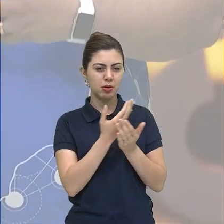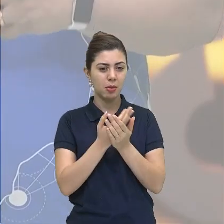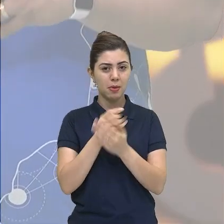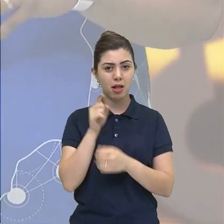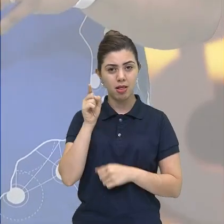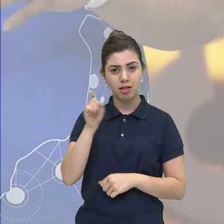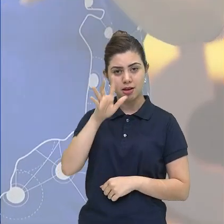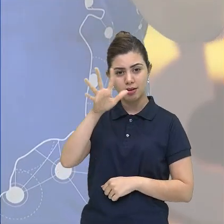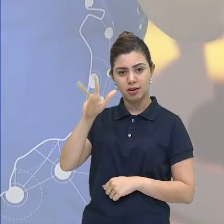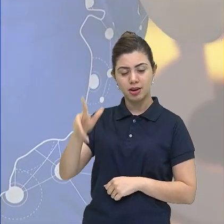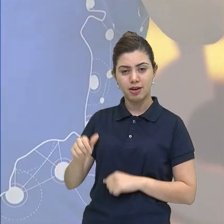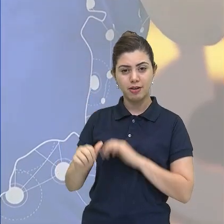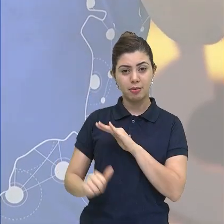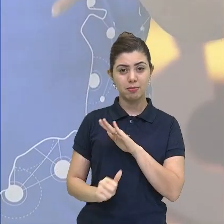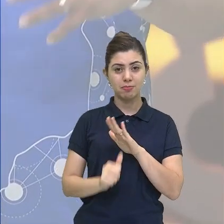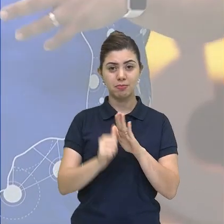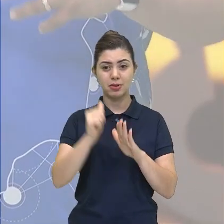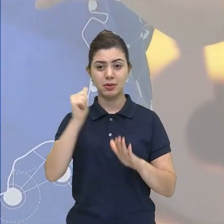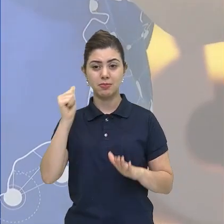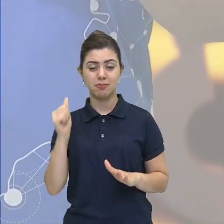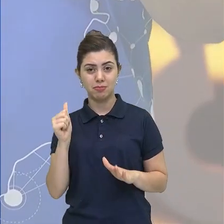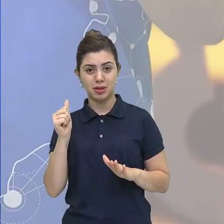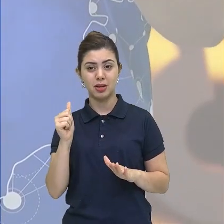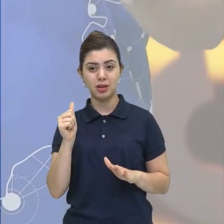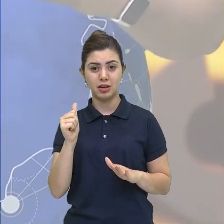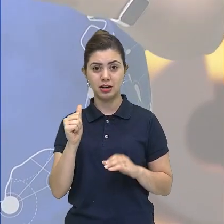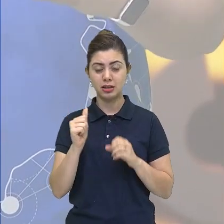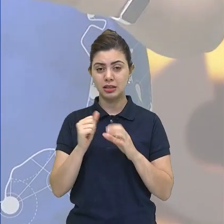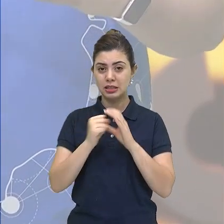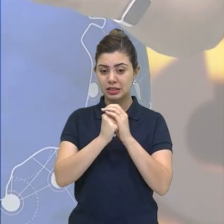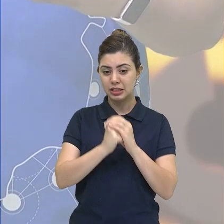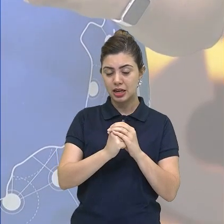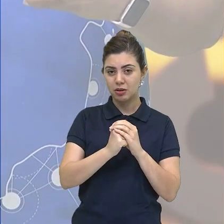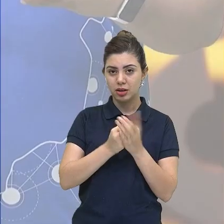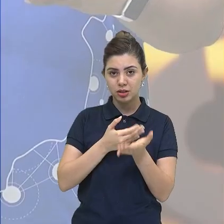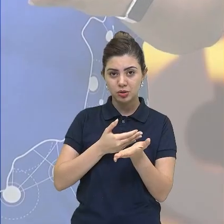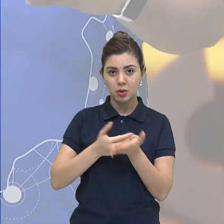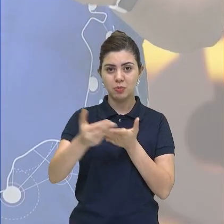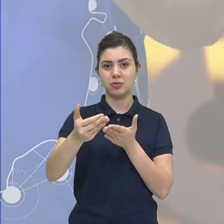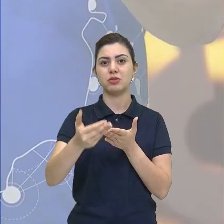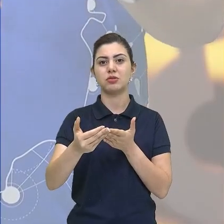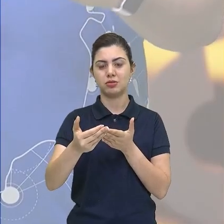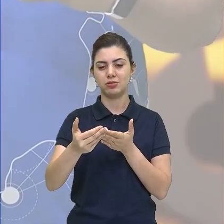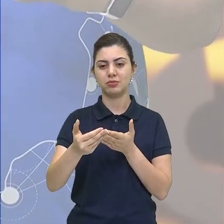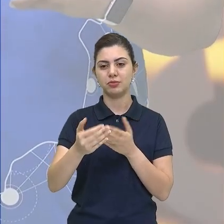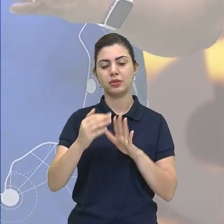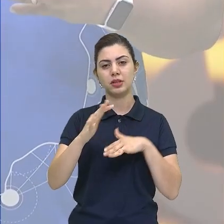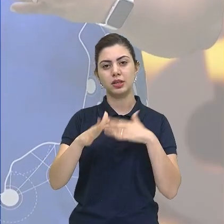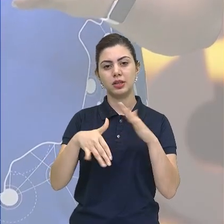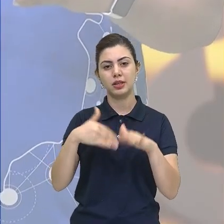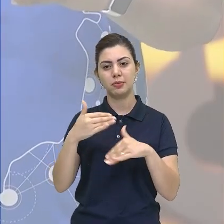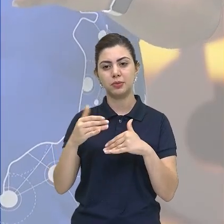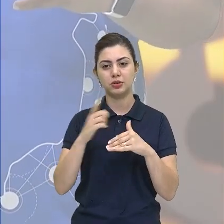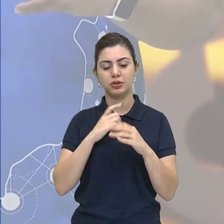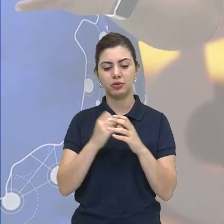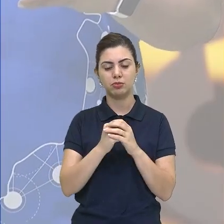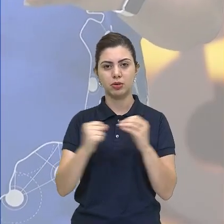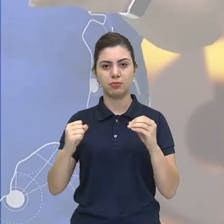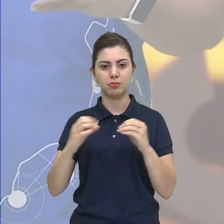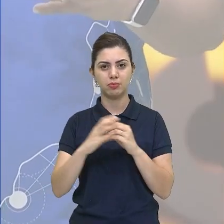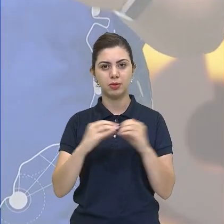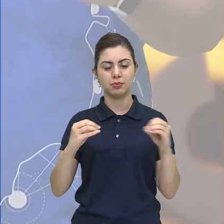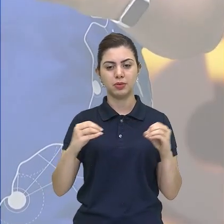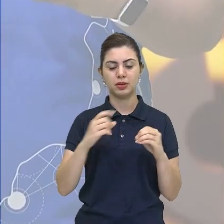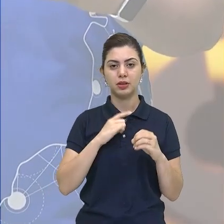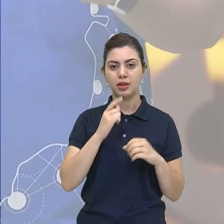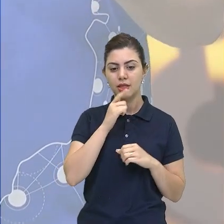africanos, onde as primeiras células unicelulares surgiram e depois passaram pelo processo de evolução, saindo da água, vindo